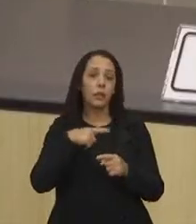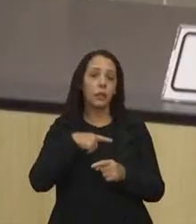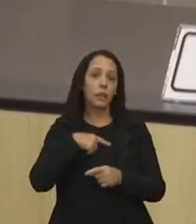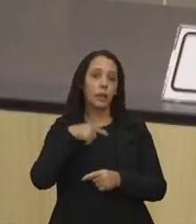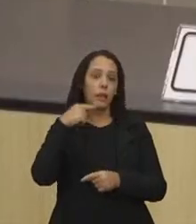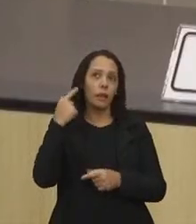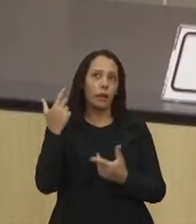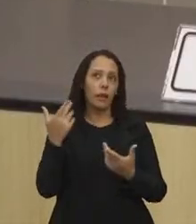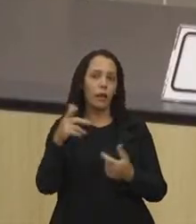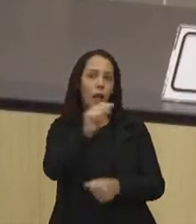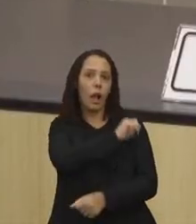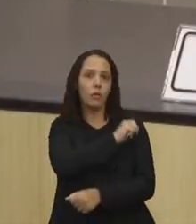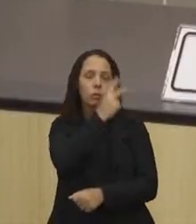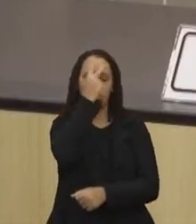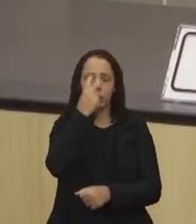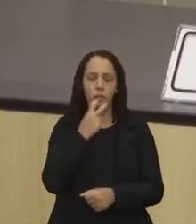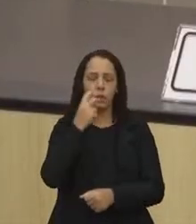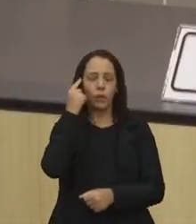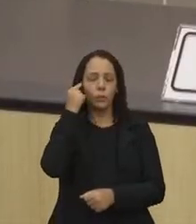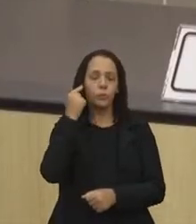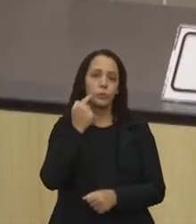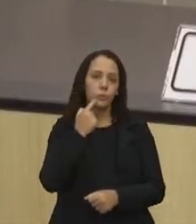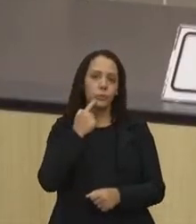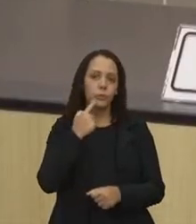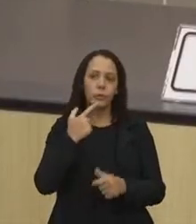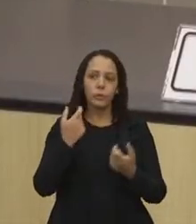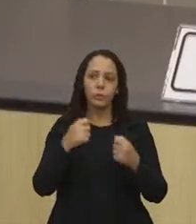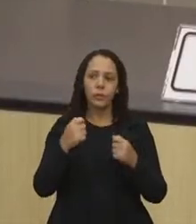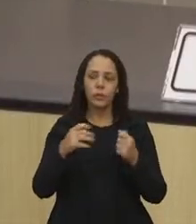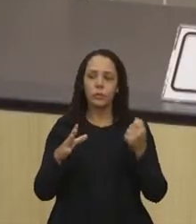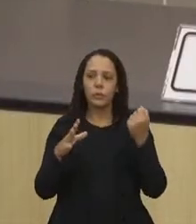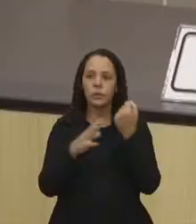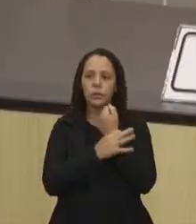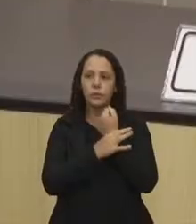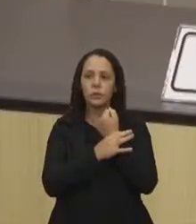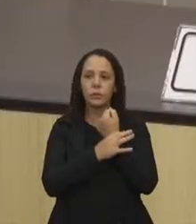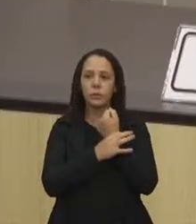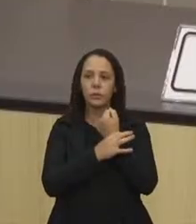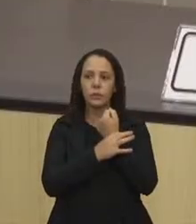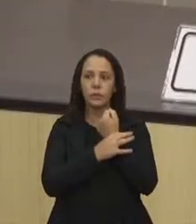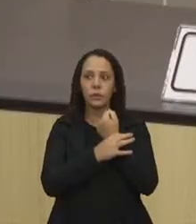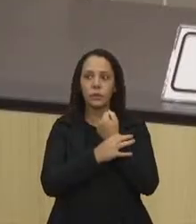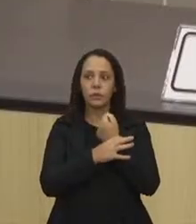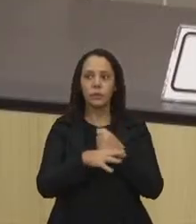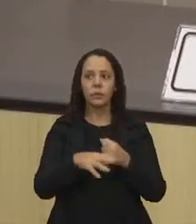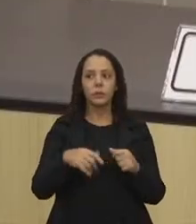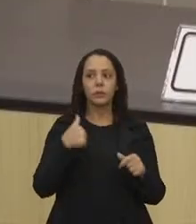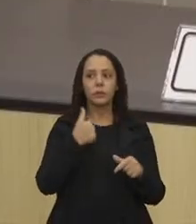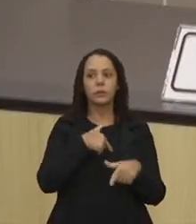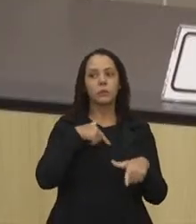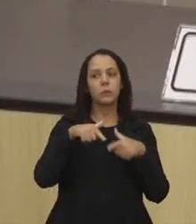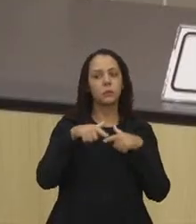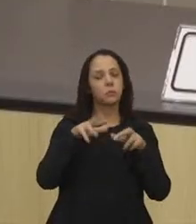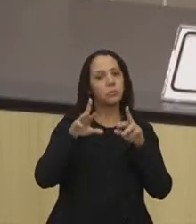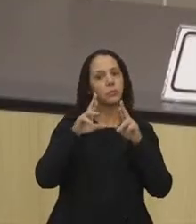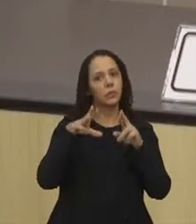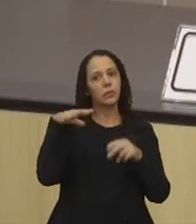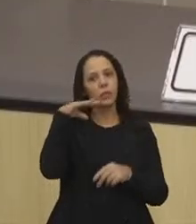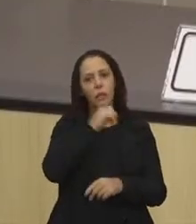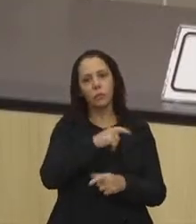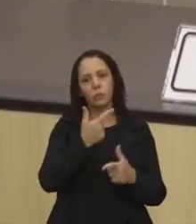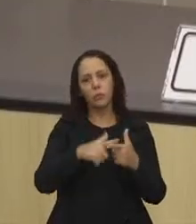assim, segurança em todos os sentidos também, tá? Mas estamos trabalhando, espero que logo isso seja um